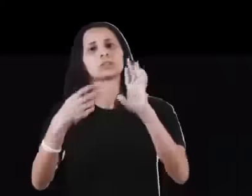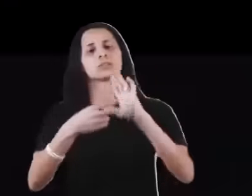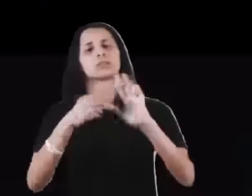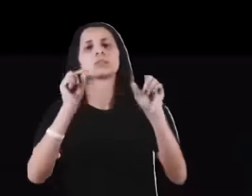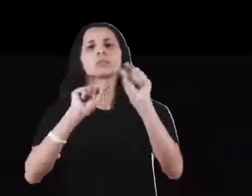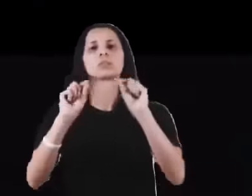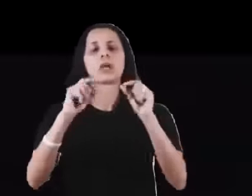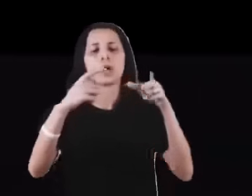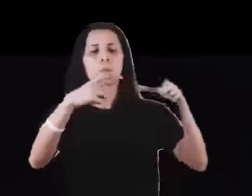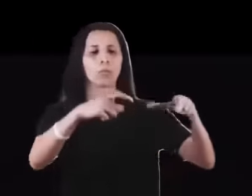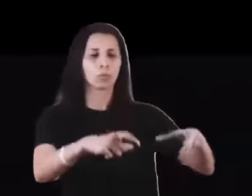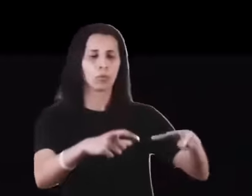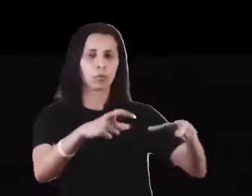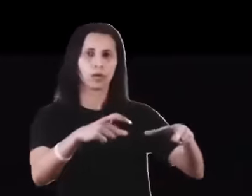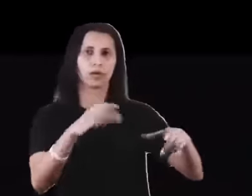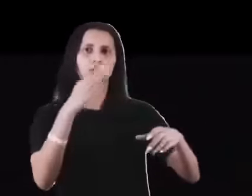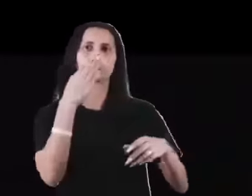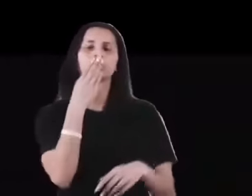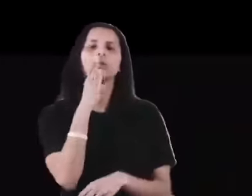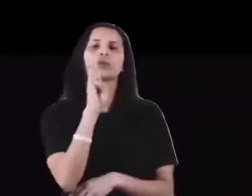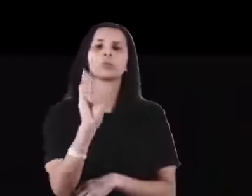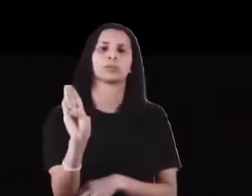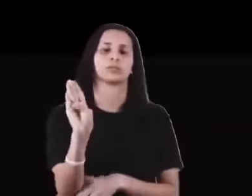poço do Juramento